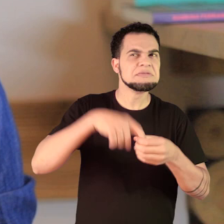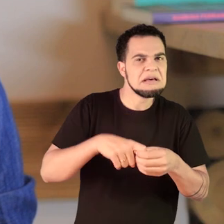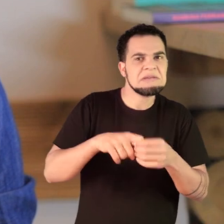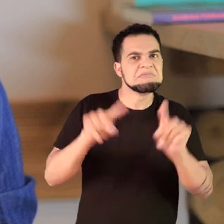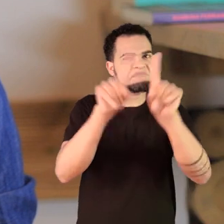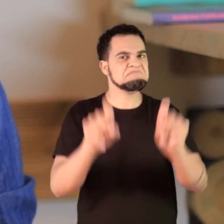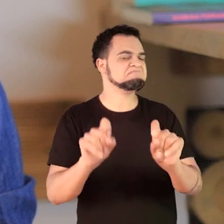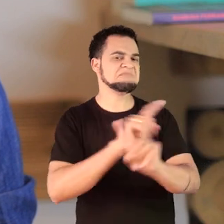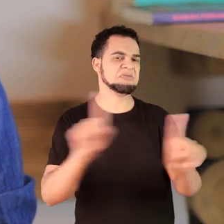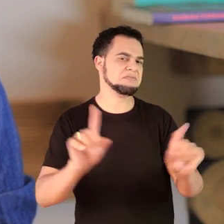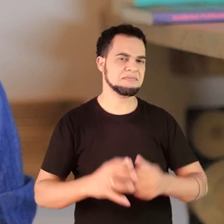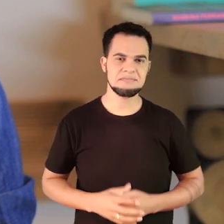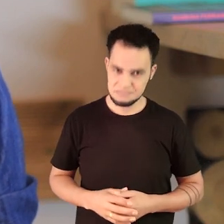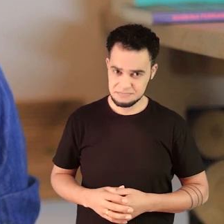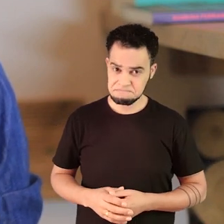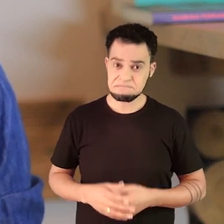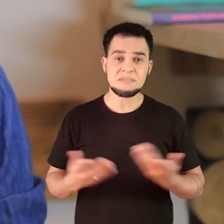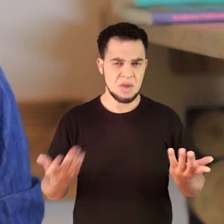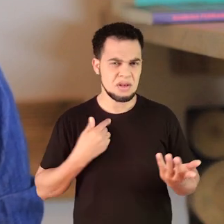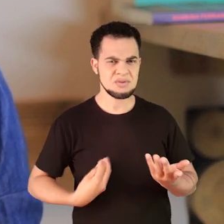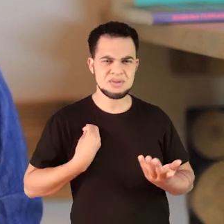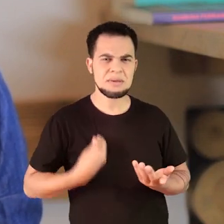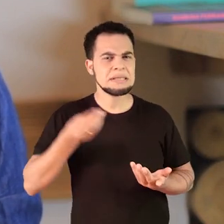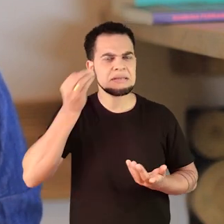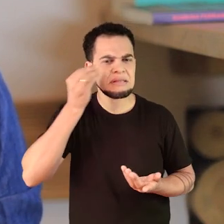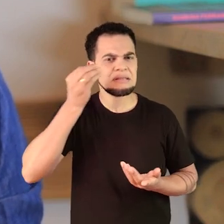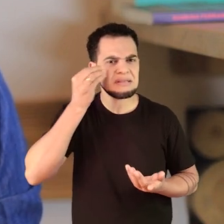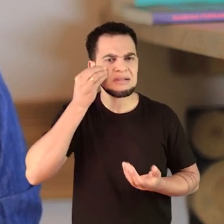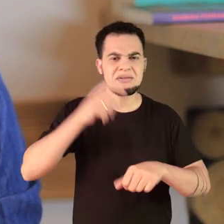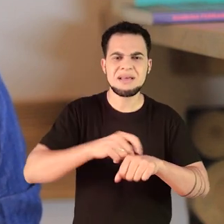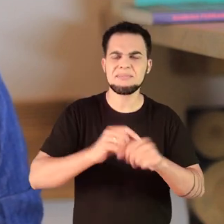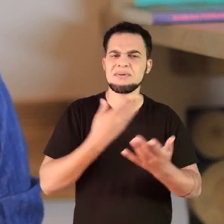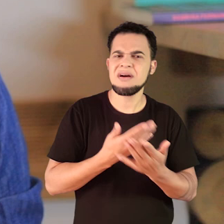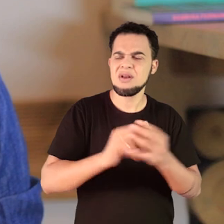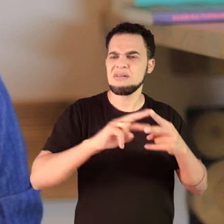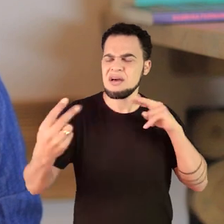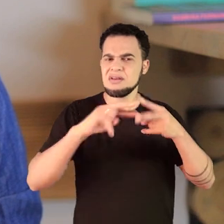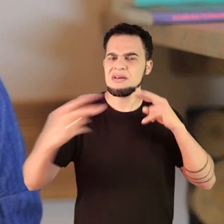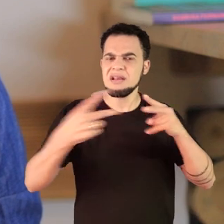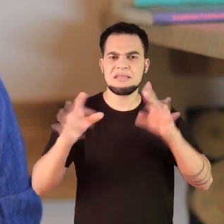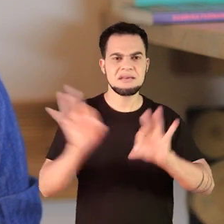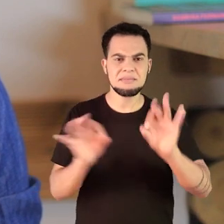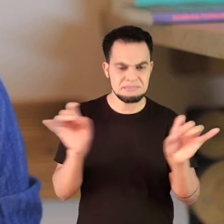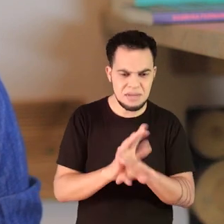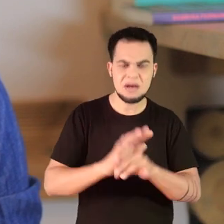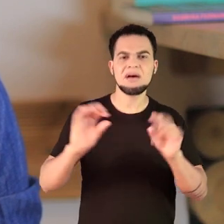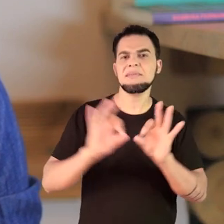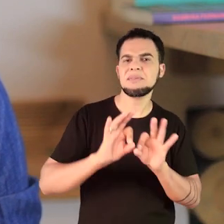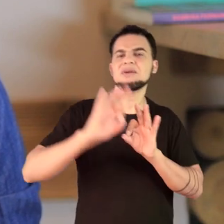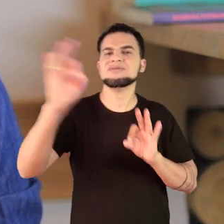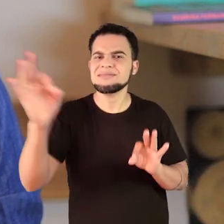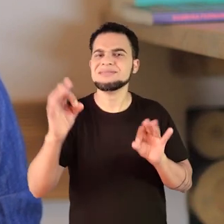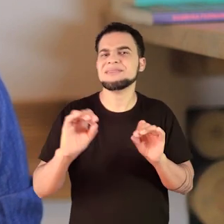algum dia? Provavelmente não. Olha, estou aqui tentando, sem tempo, com tantas aulas online, terminar projeto para submeter para